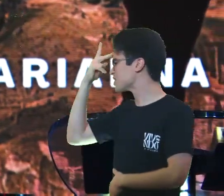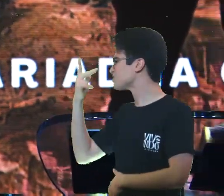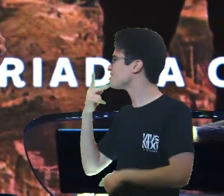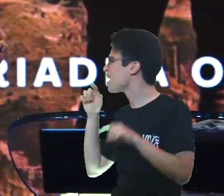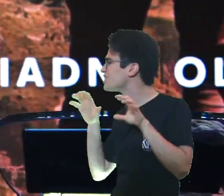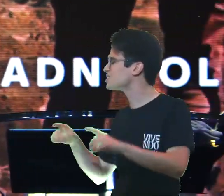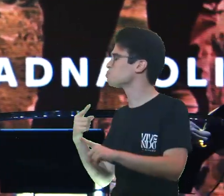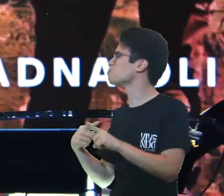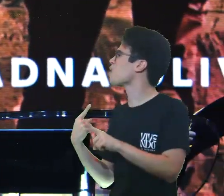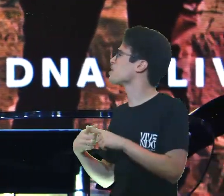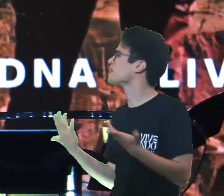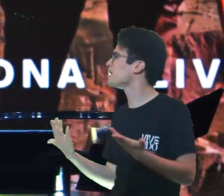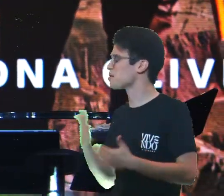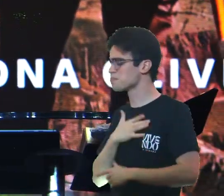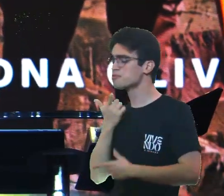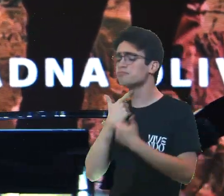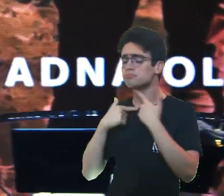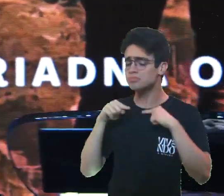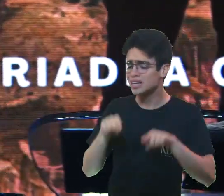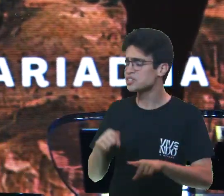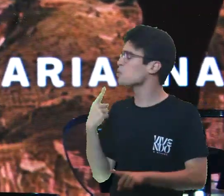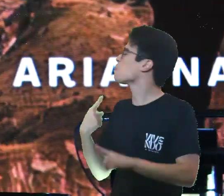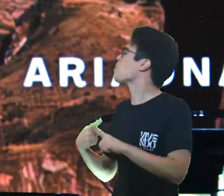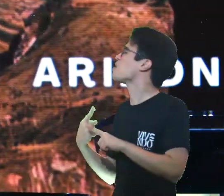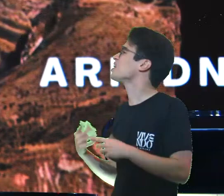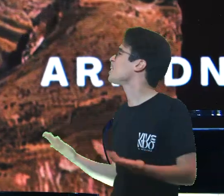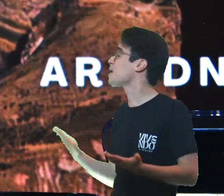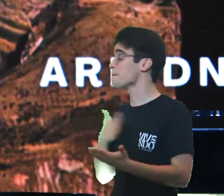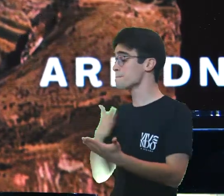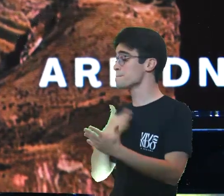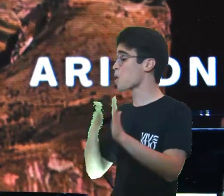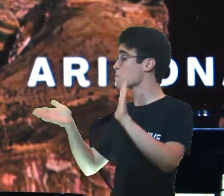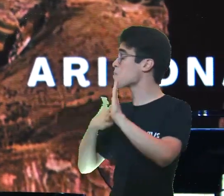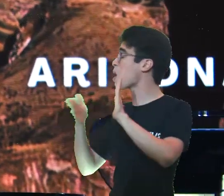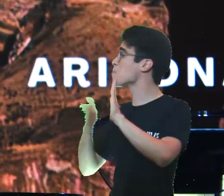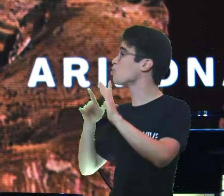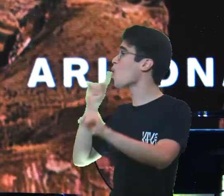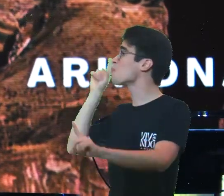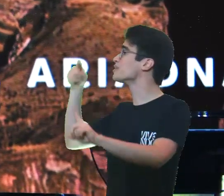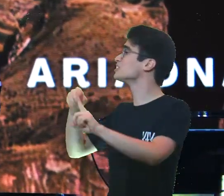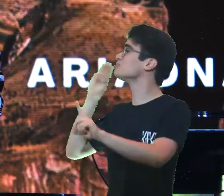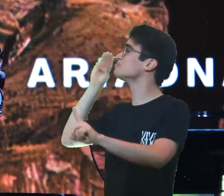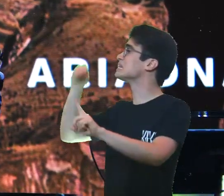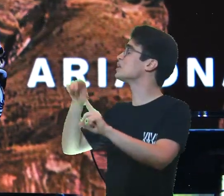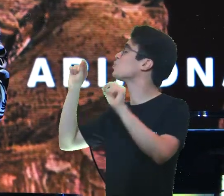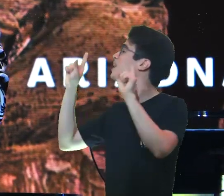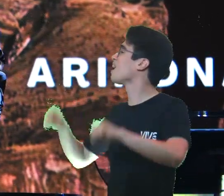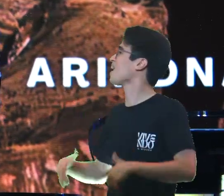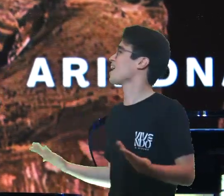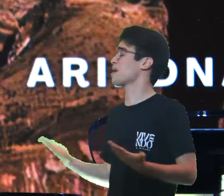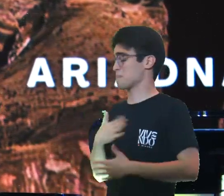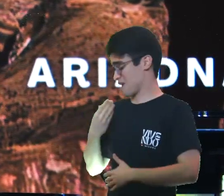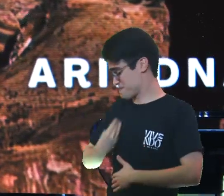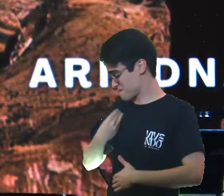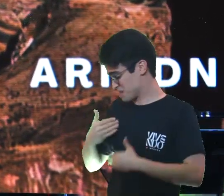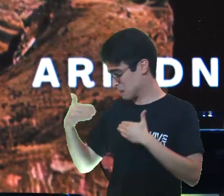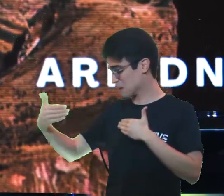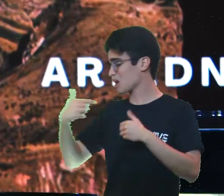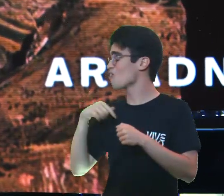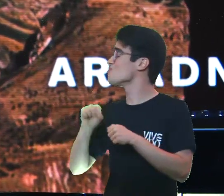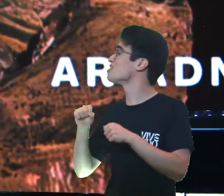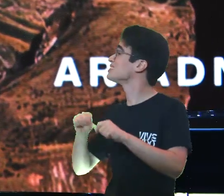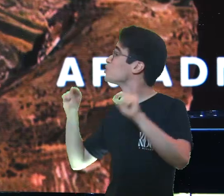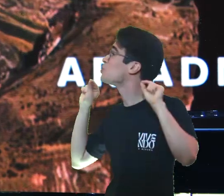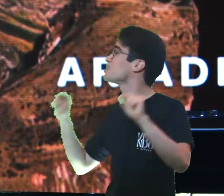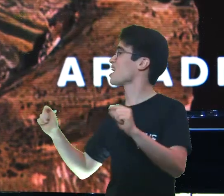as inclinações que eu tenho? Qual é a minha causa? Como eu devo ser gasto nos meus dias de vida e